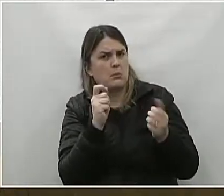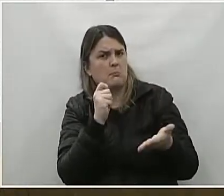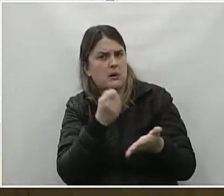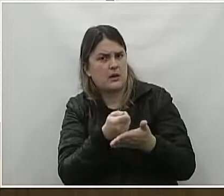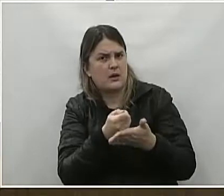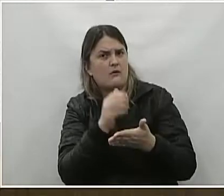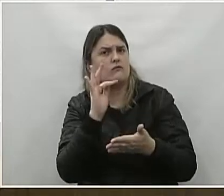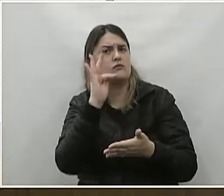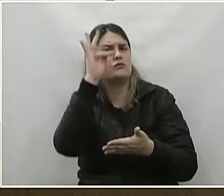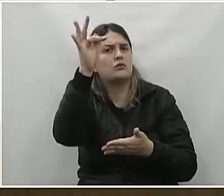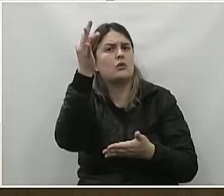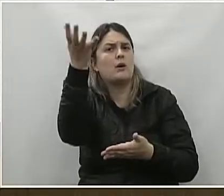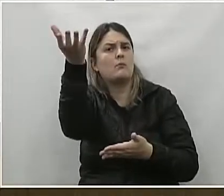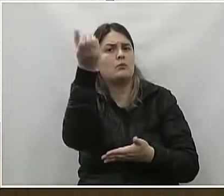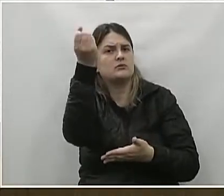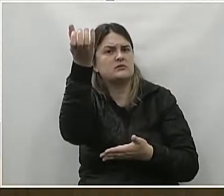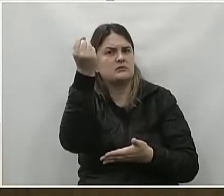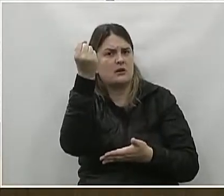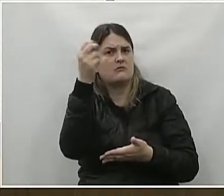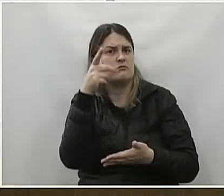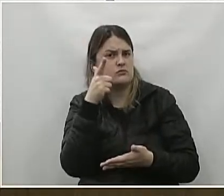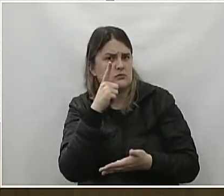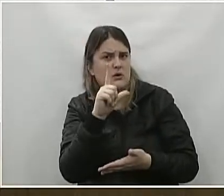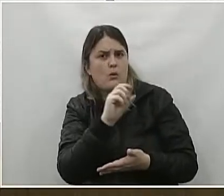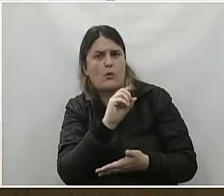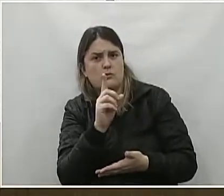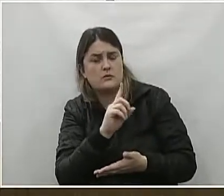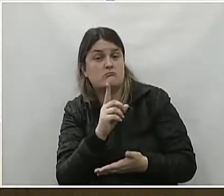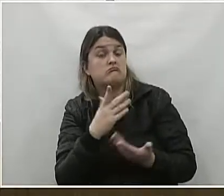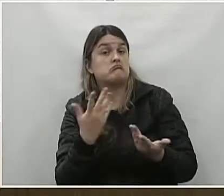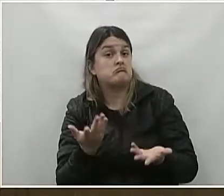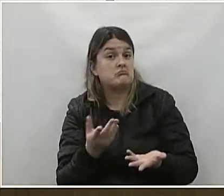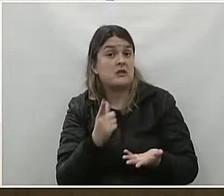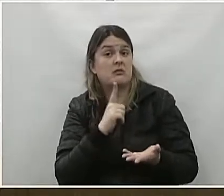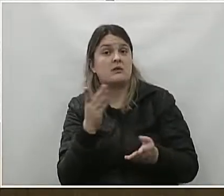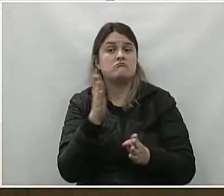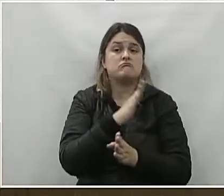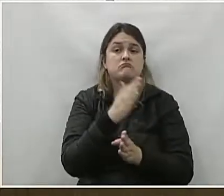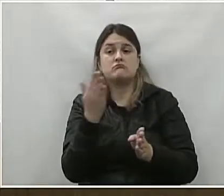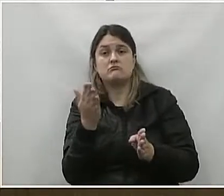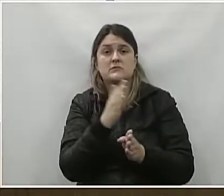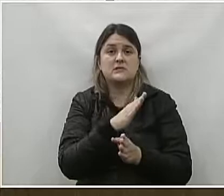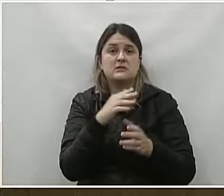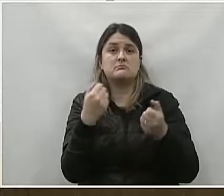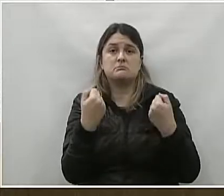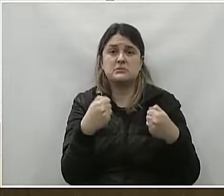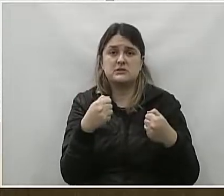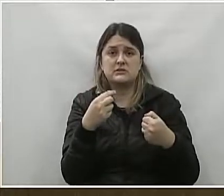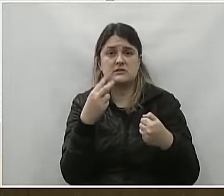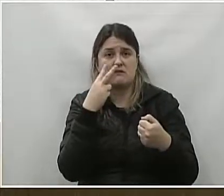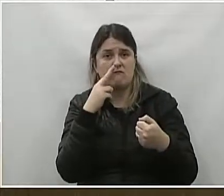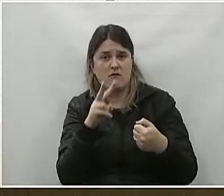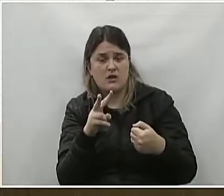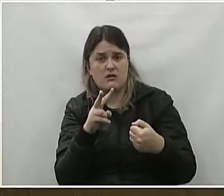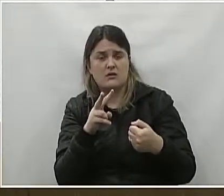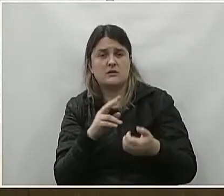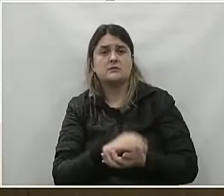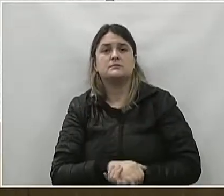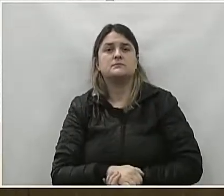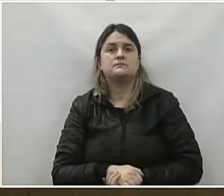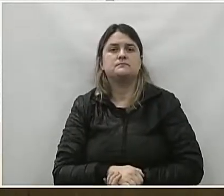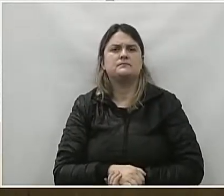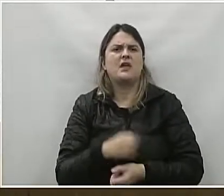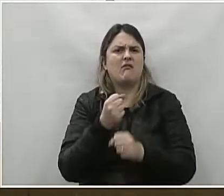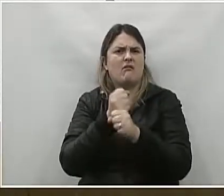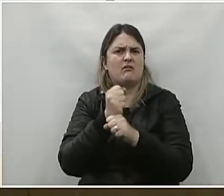esses aposentados e as pensões. Então, tem esses dois lados aí, né, que precisa ser visto. Se eu não me engano, há